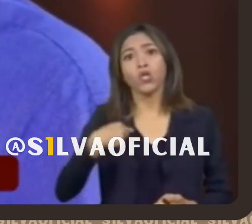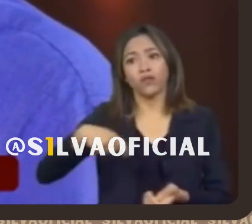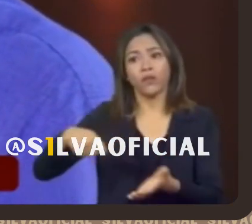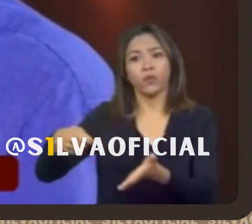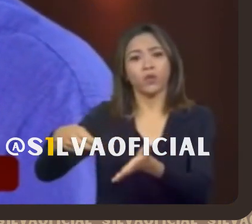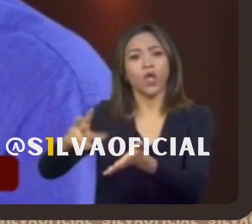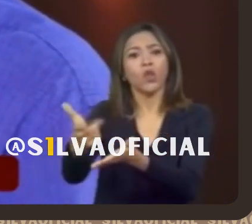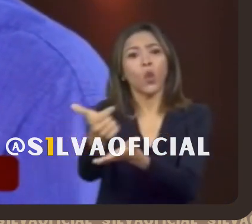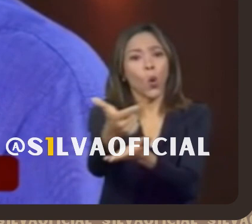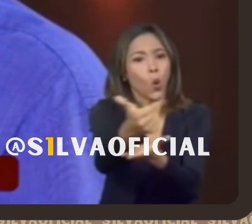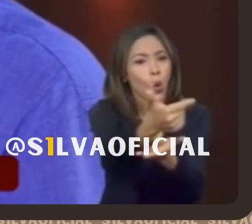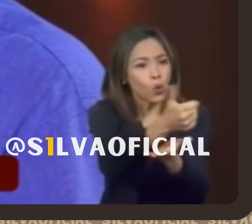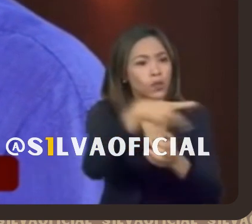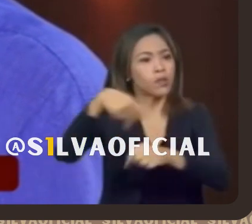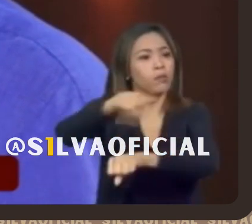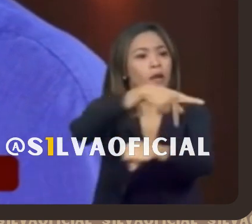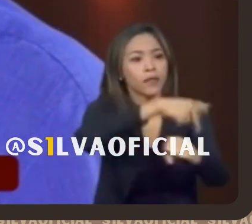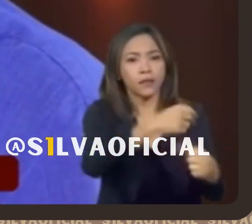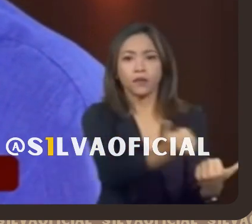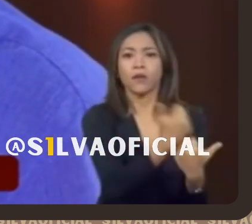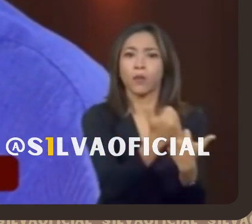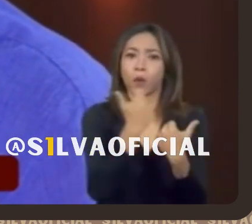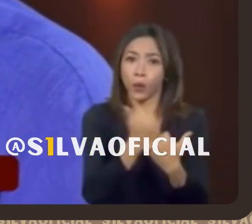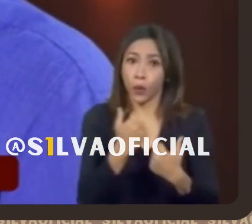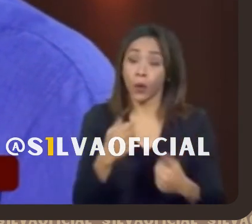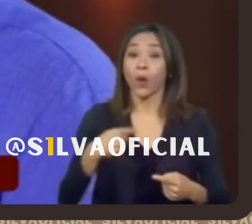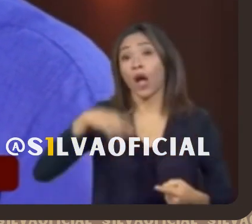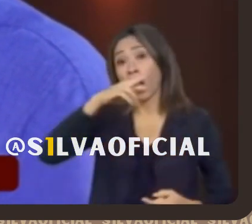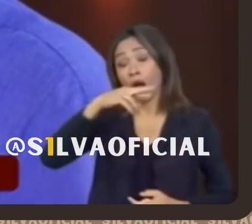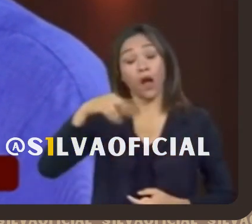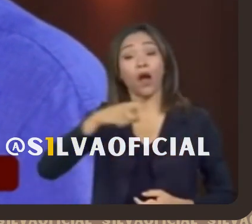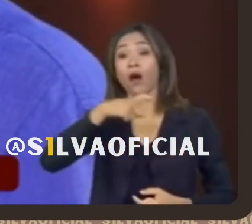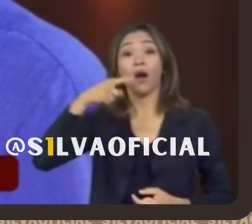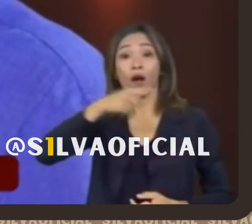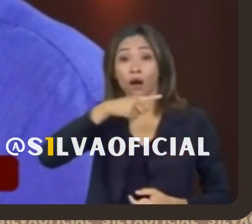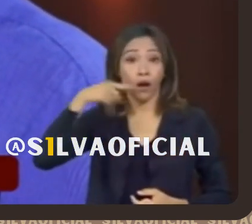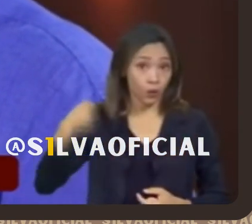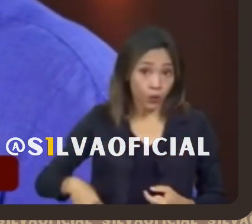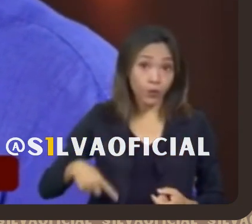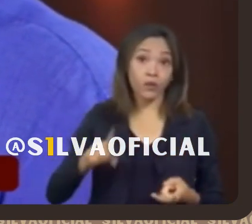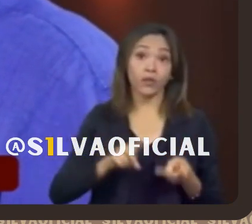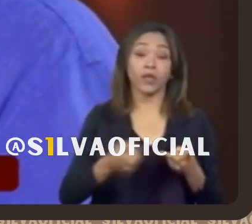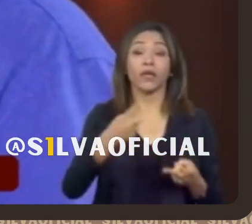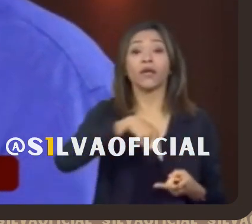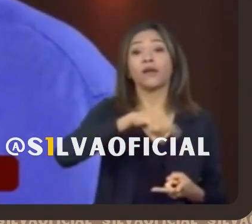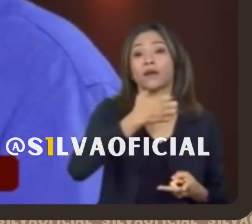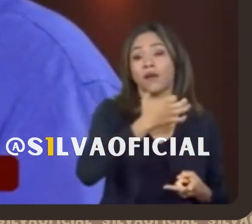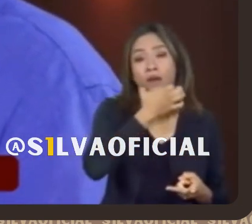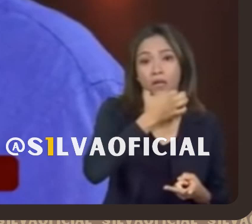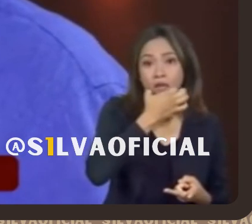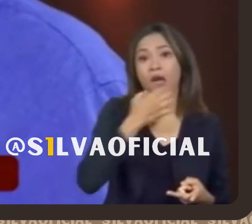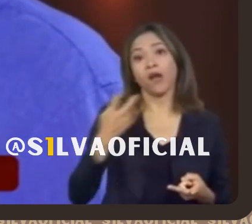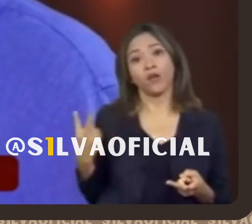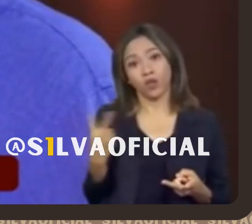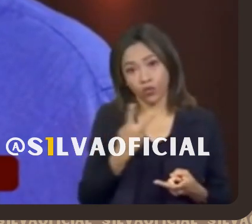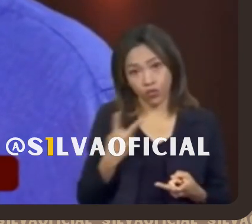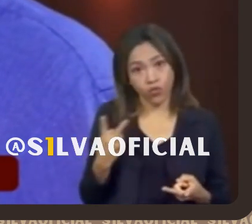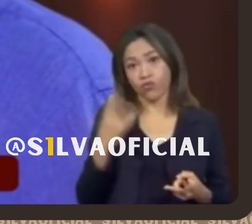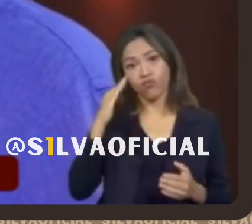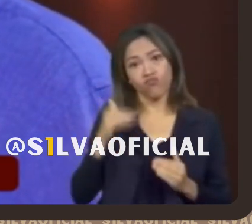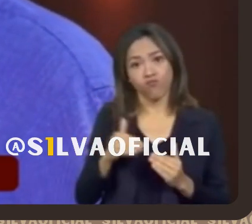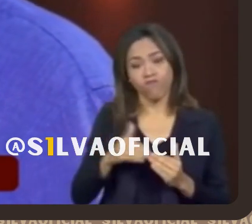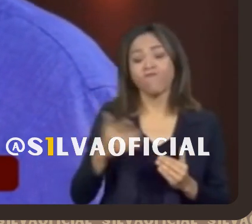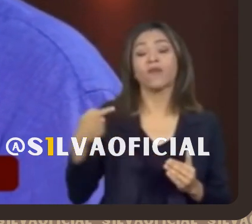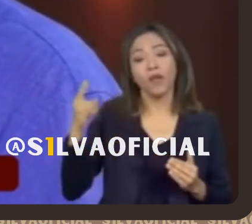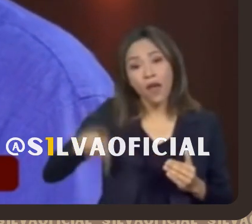mais abstenção da da Rússia e da Inglaterra que são também do Conselho de Segurança e apenas um país